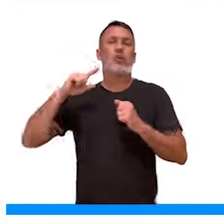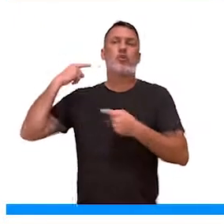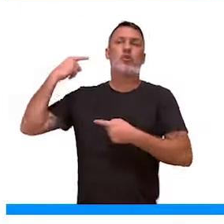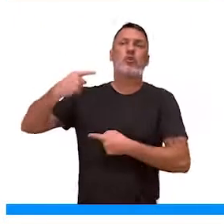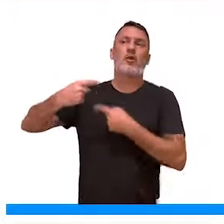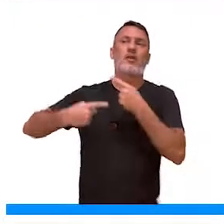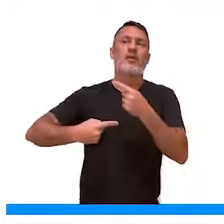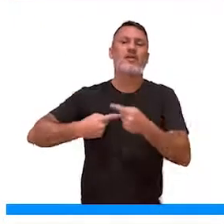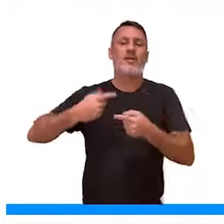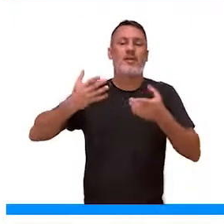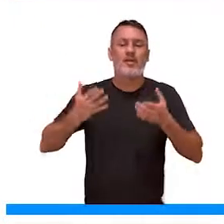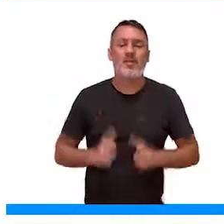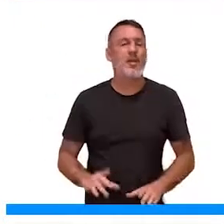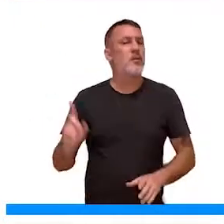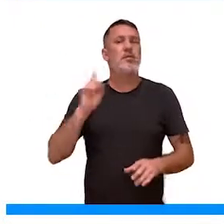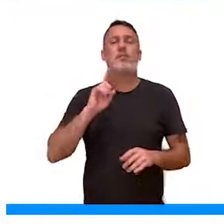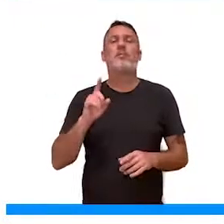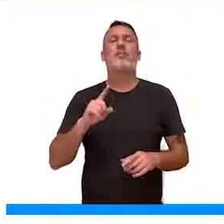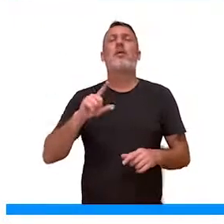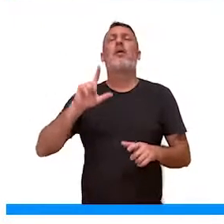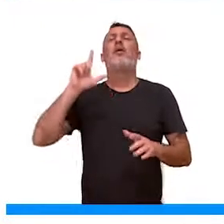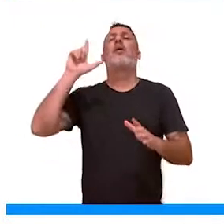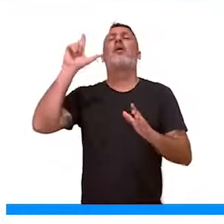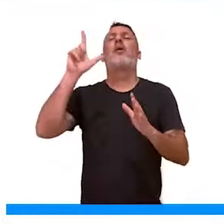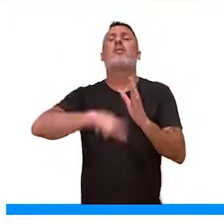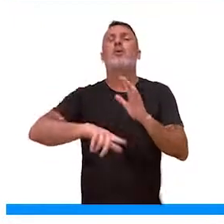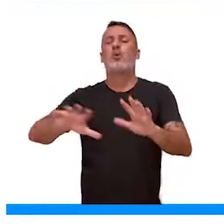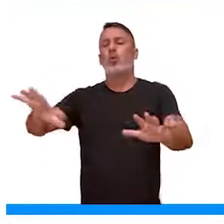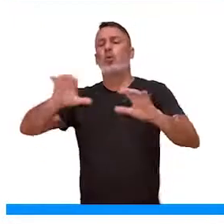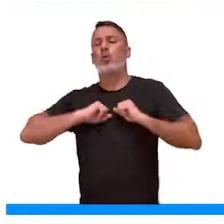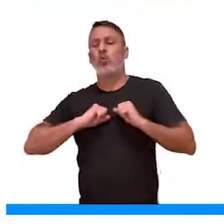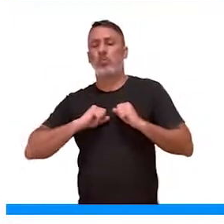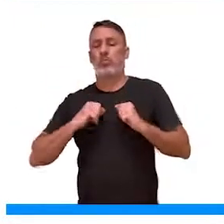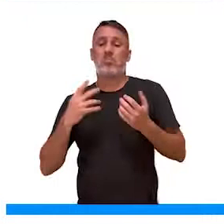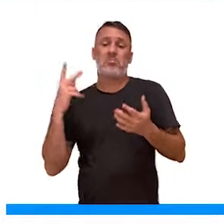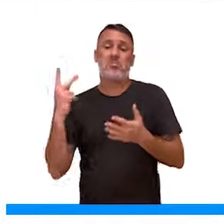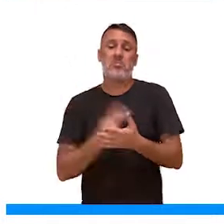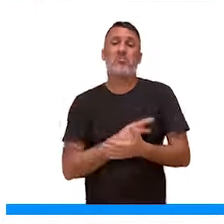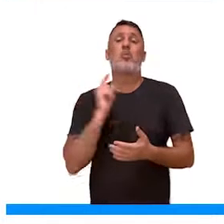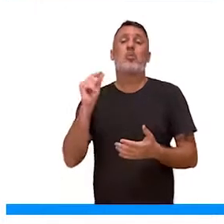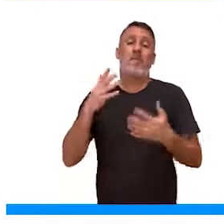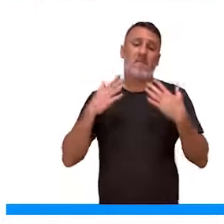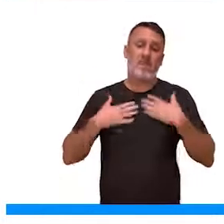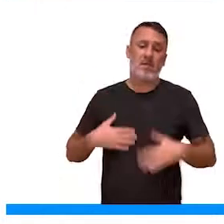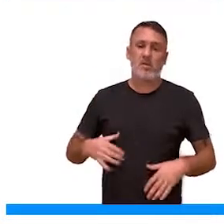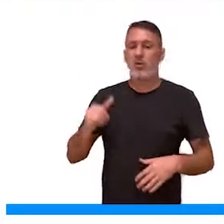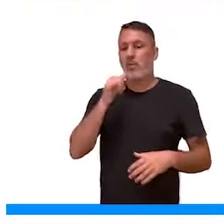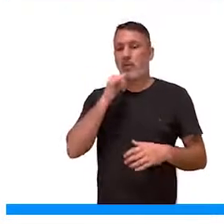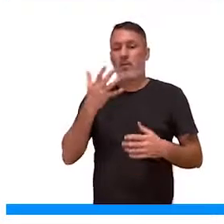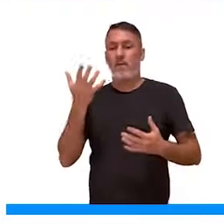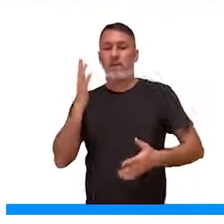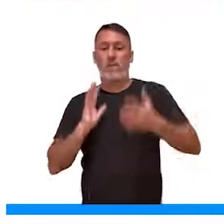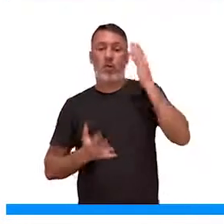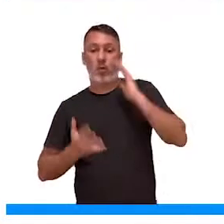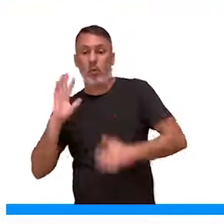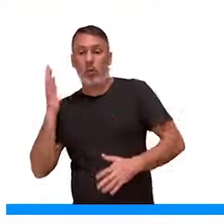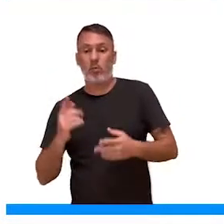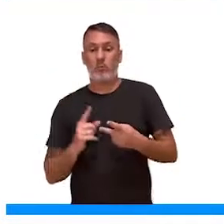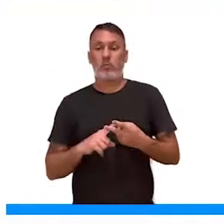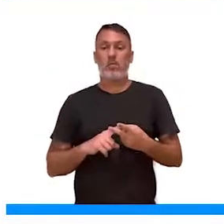genética, hereditária, que aí vão ter vários agentes que vão influenciar nisso. Pode ser físico, como